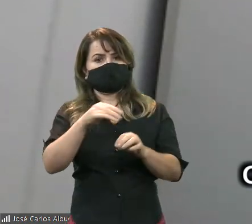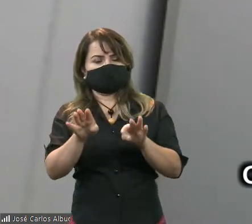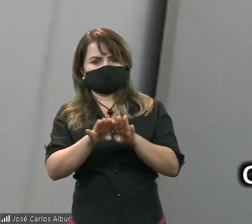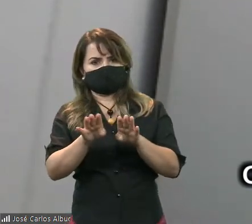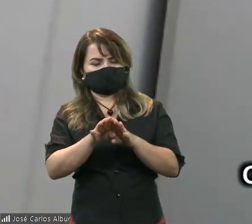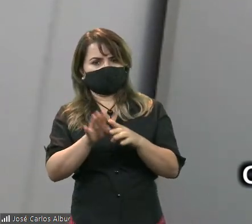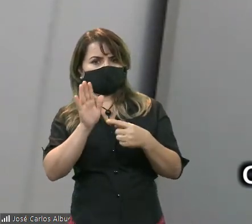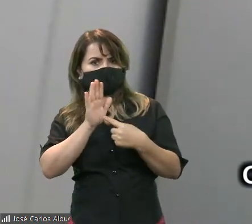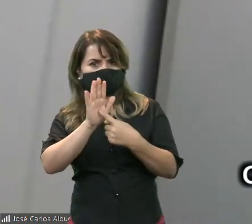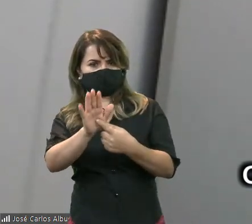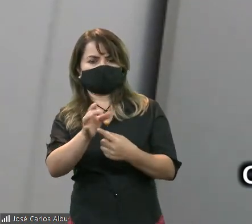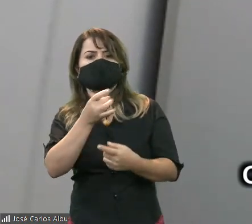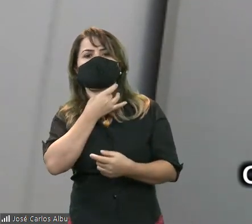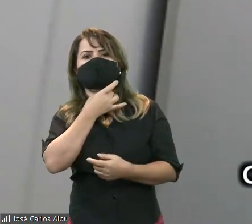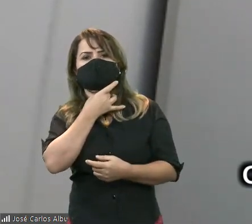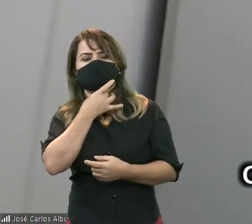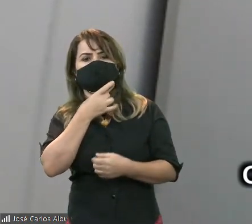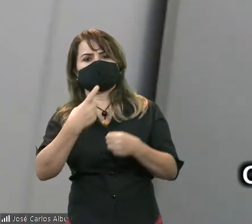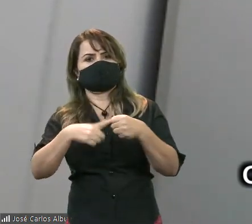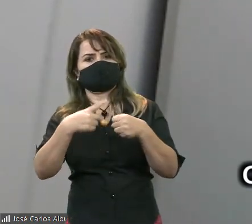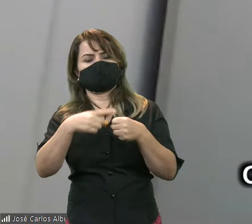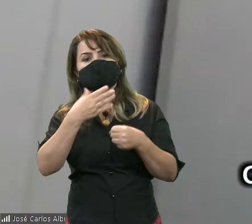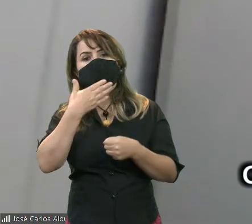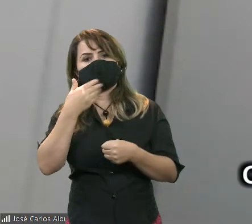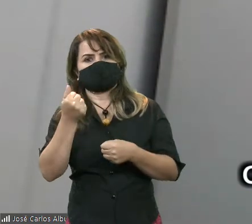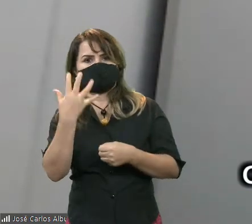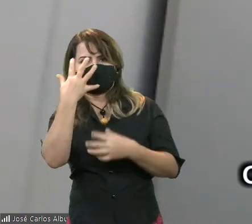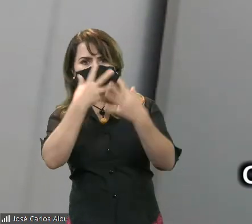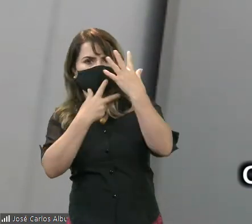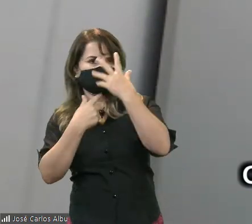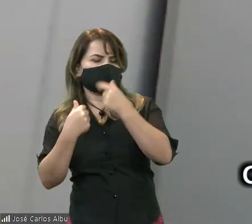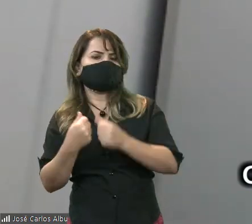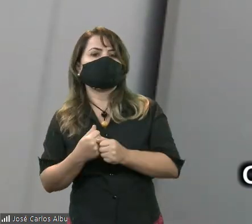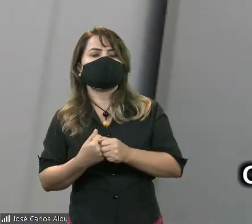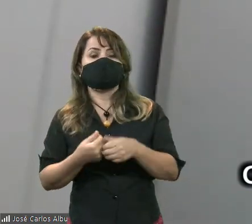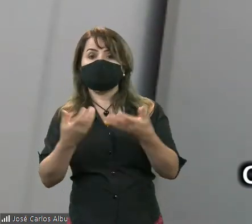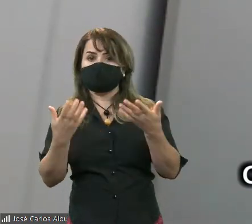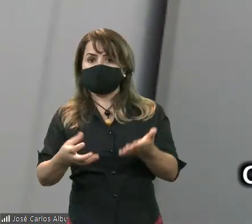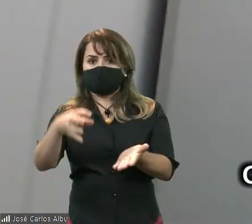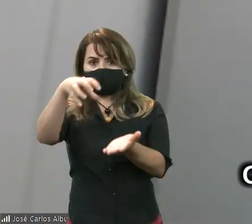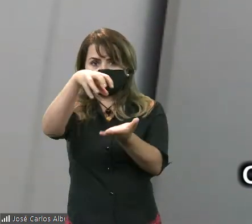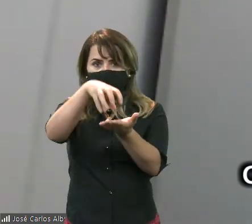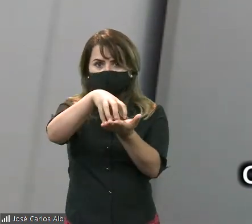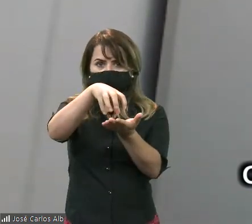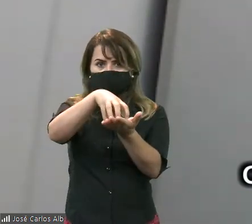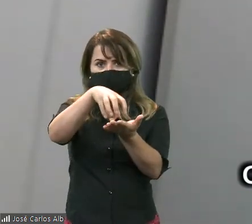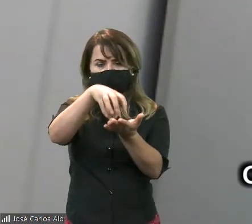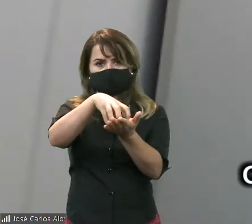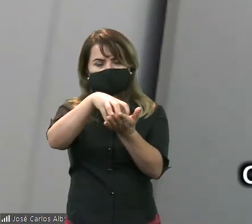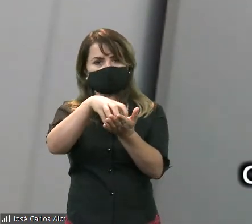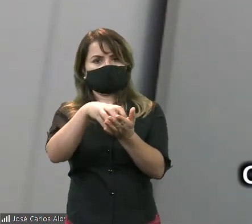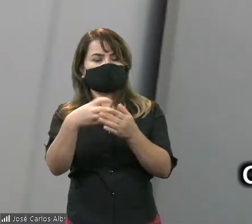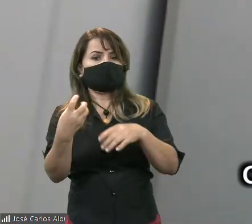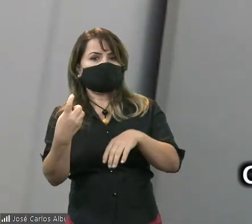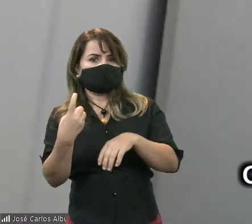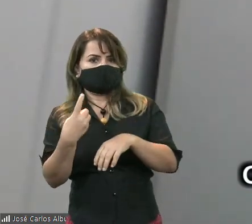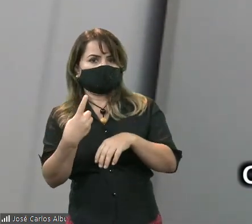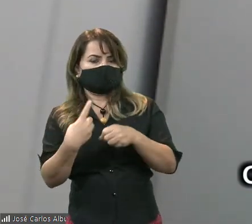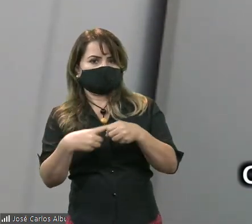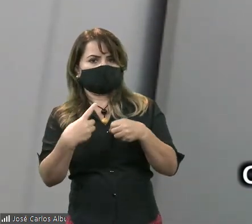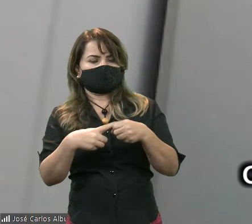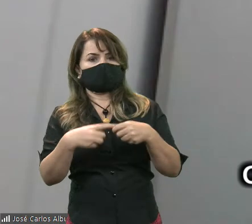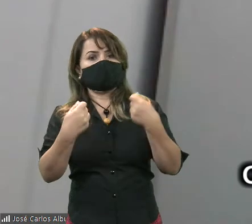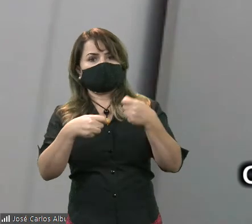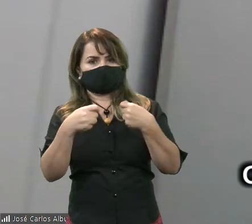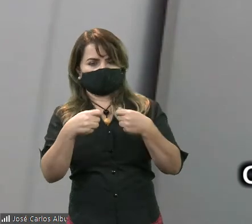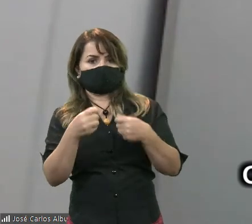qualificam a nossa cidade. Os centros das cidades precisam de um desenho, né, que privilegia as relações sociais